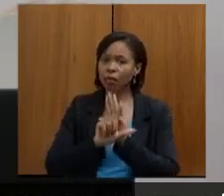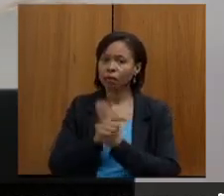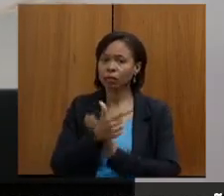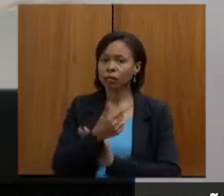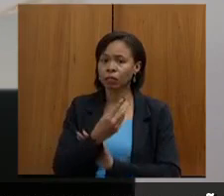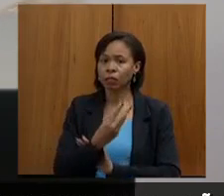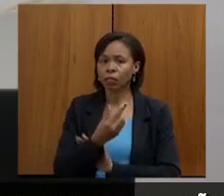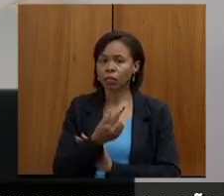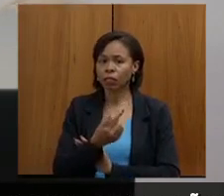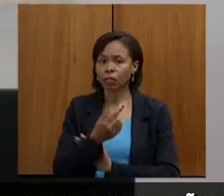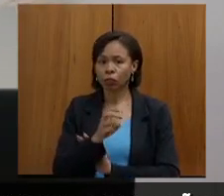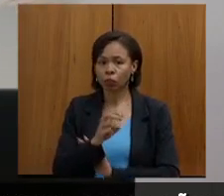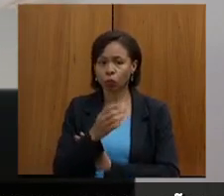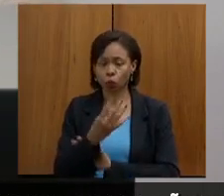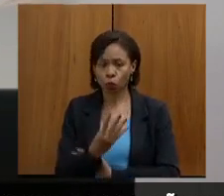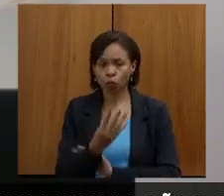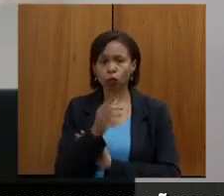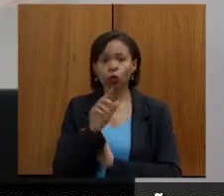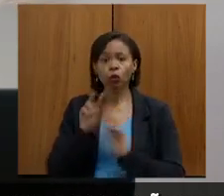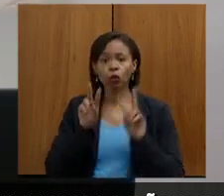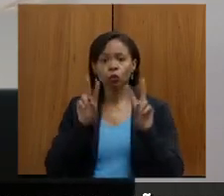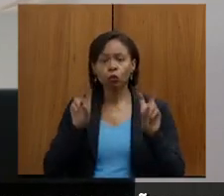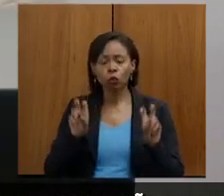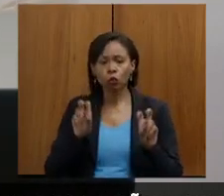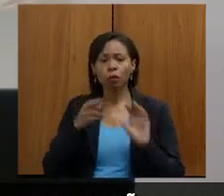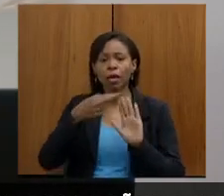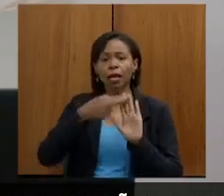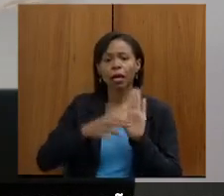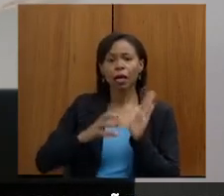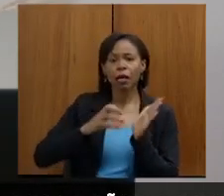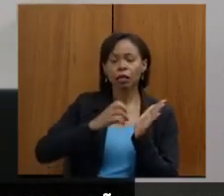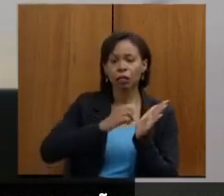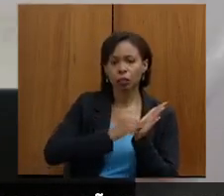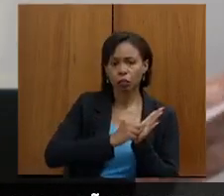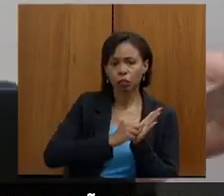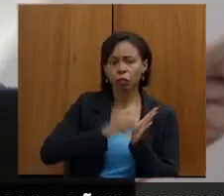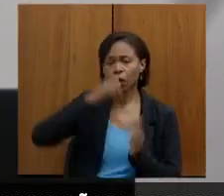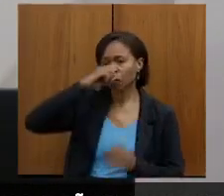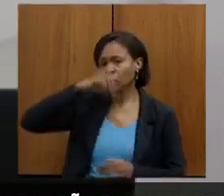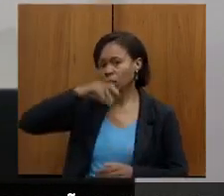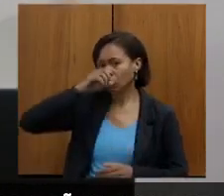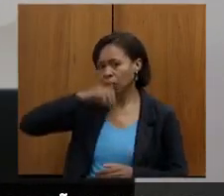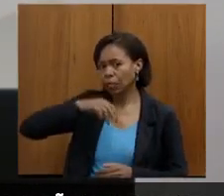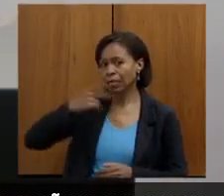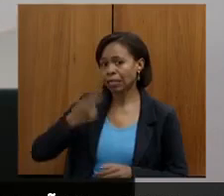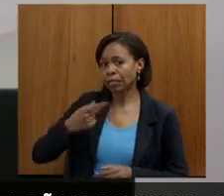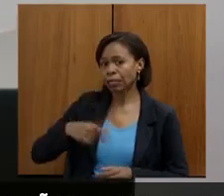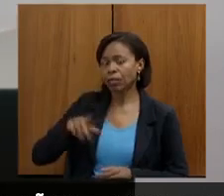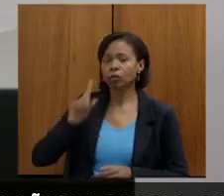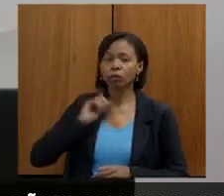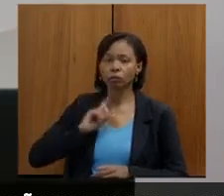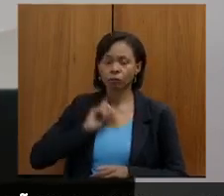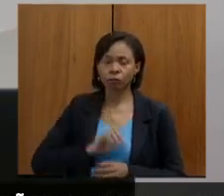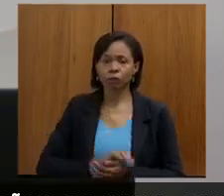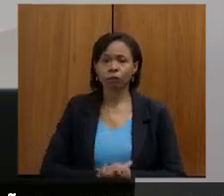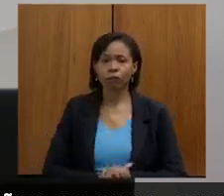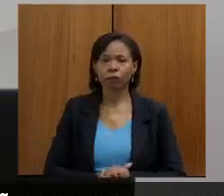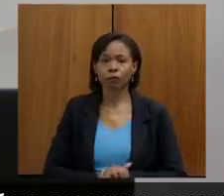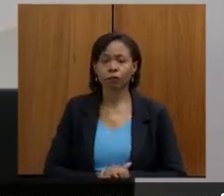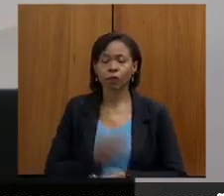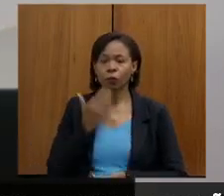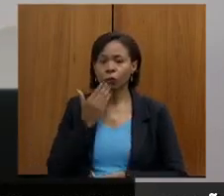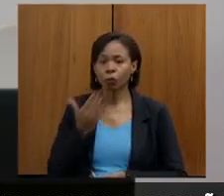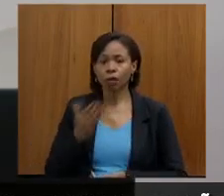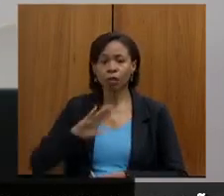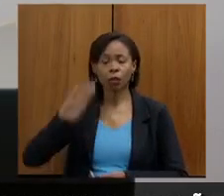23 754 que dispõe sobre o registro e divulgação de dados relativos à violência EA criminalidade do estado onde aquele meses de